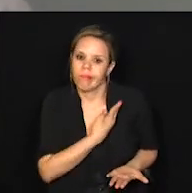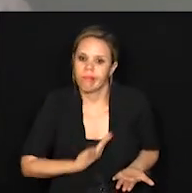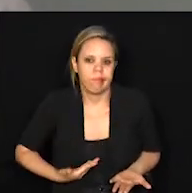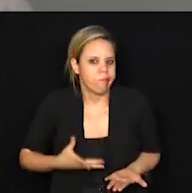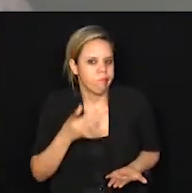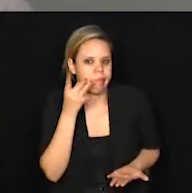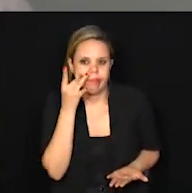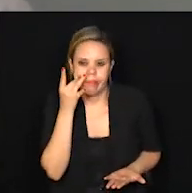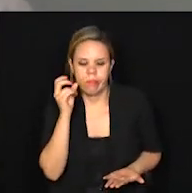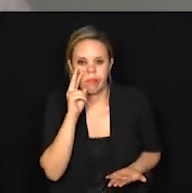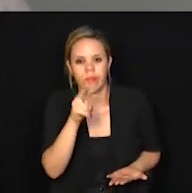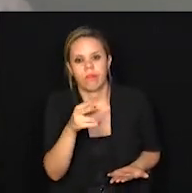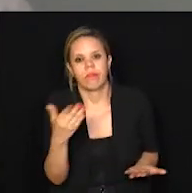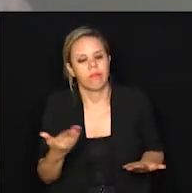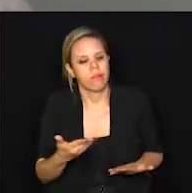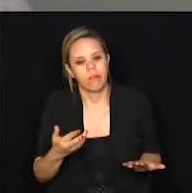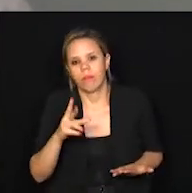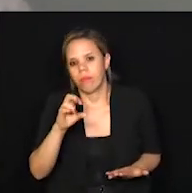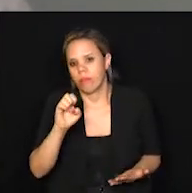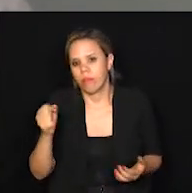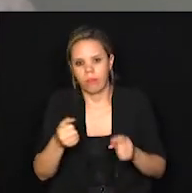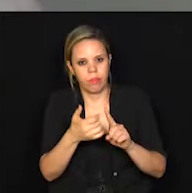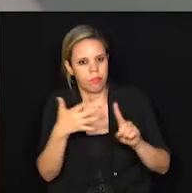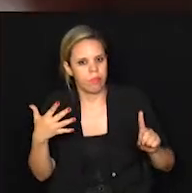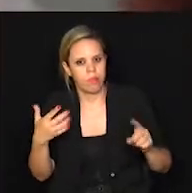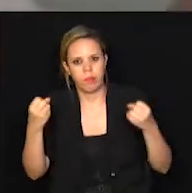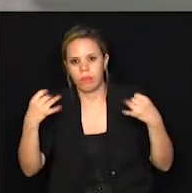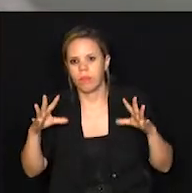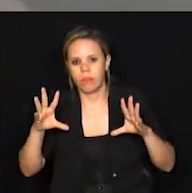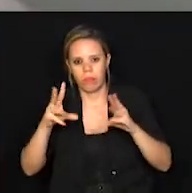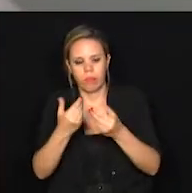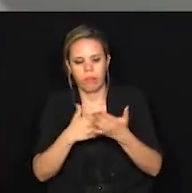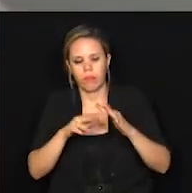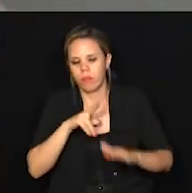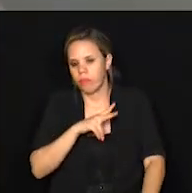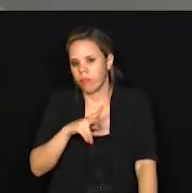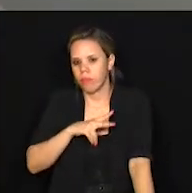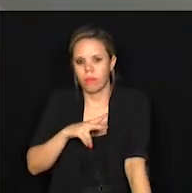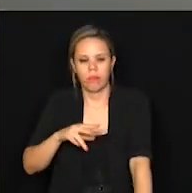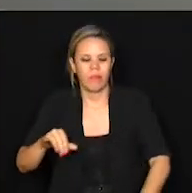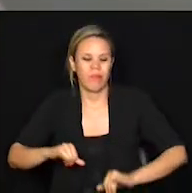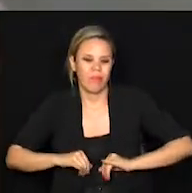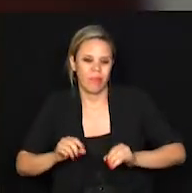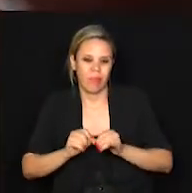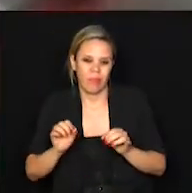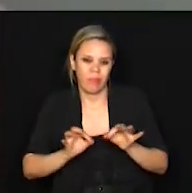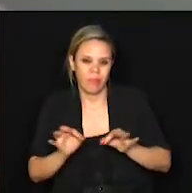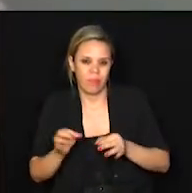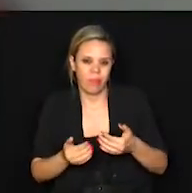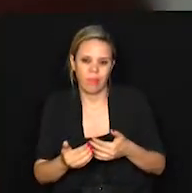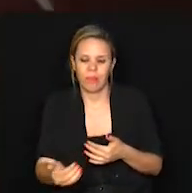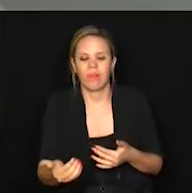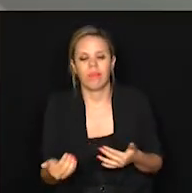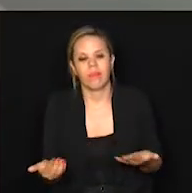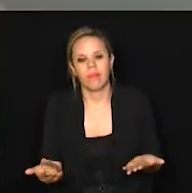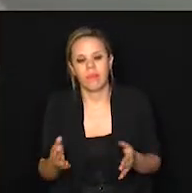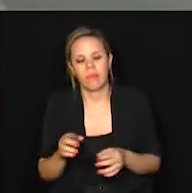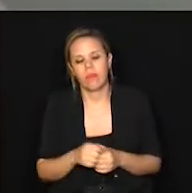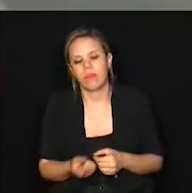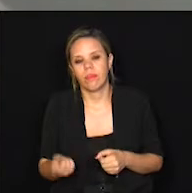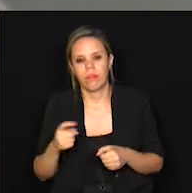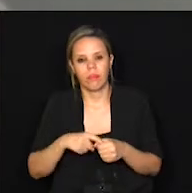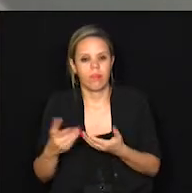Noroeste, né, pelo Conselho Tutelar Noroeste. E antes de mais nada, eu gostaria de parabenizar todo o trabalho